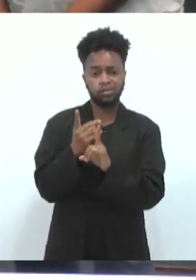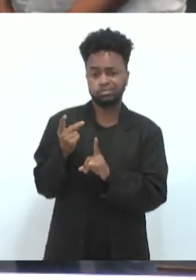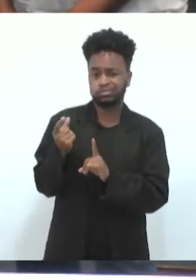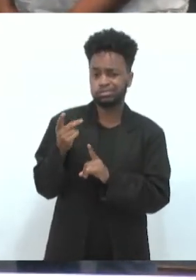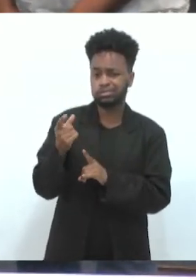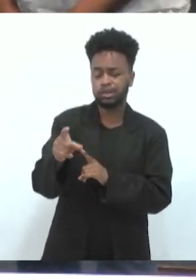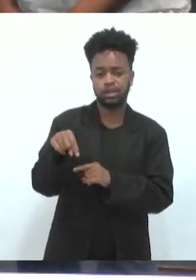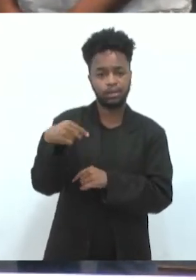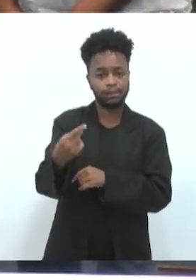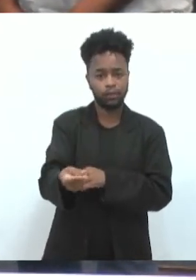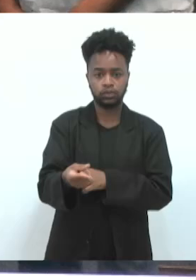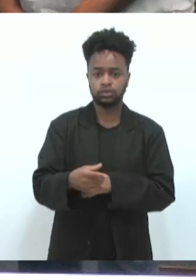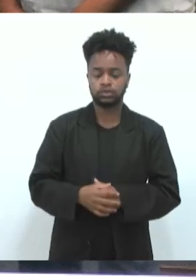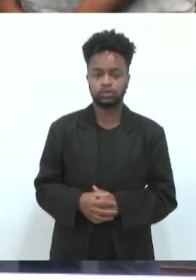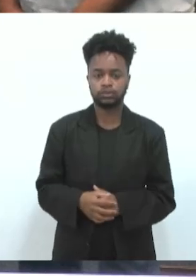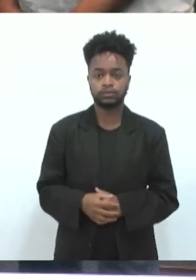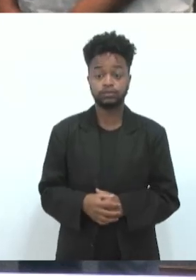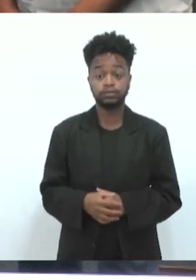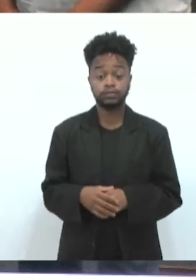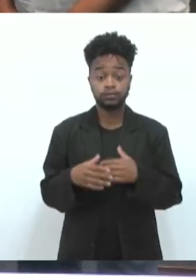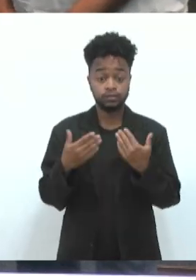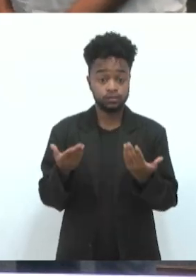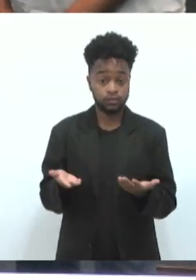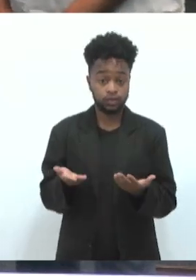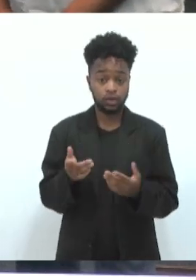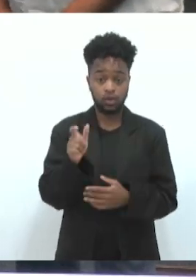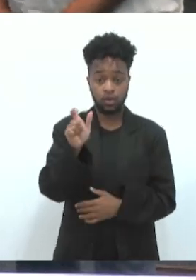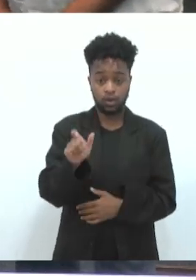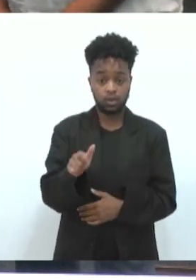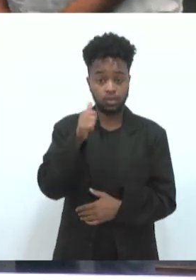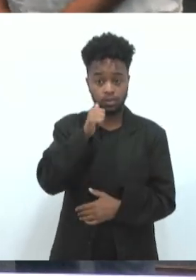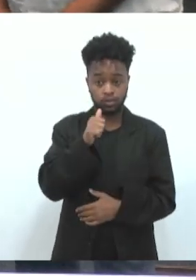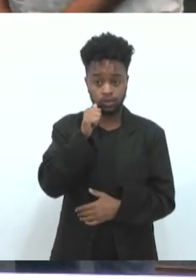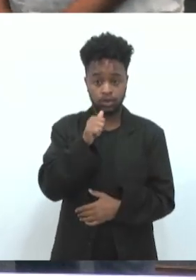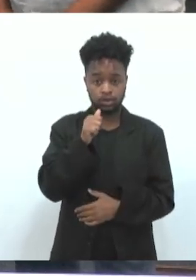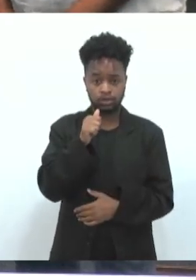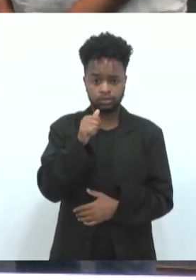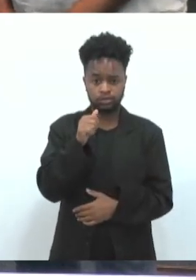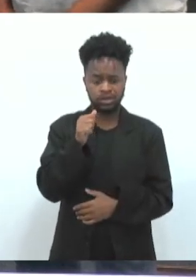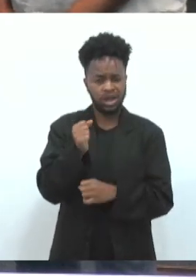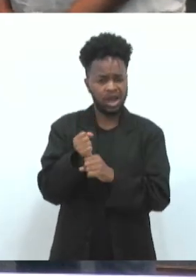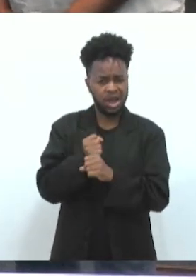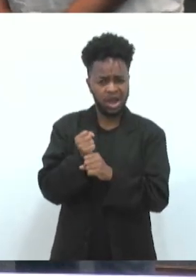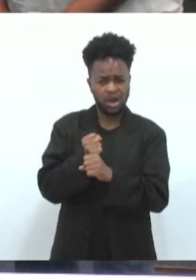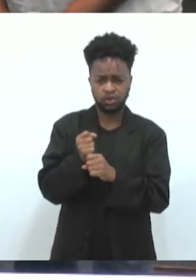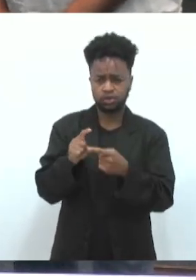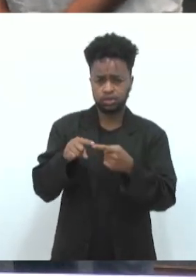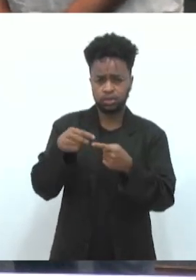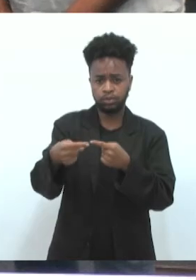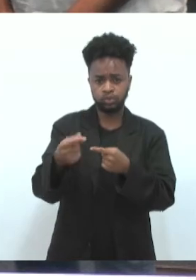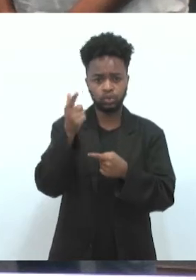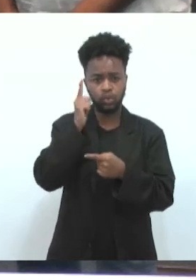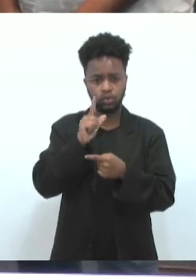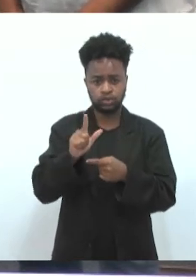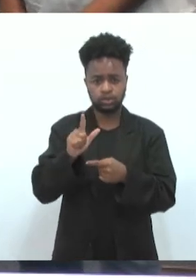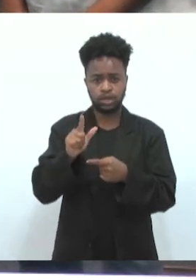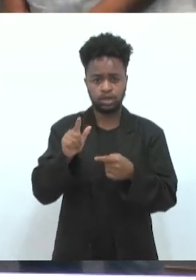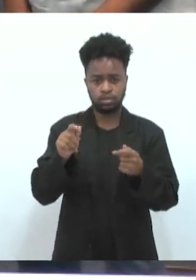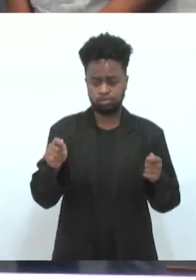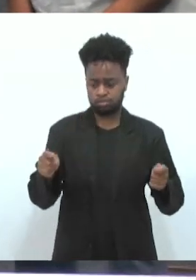Inclusive, ela no filme levanta, quando consegue, anos e anos depois, o certificado da